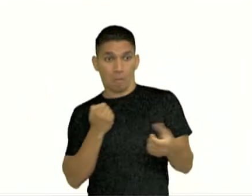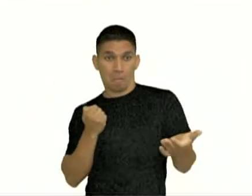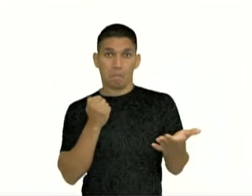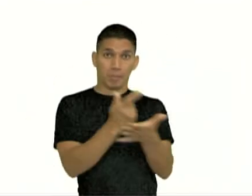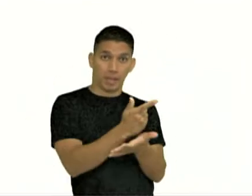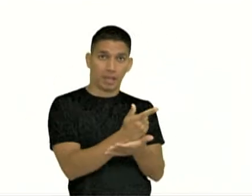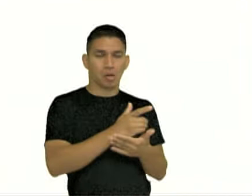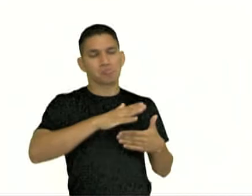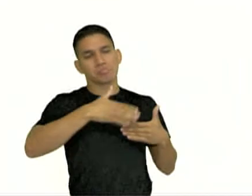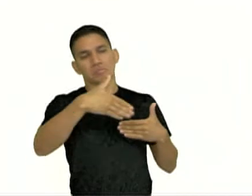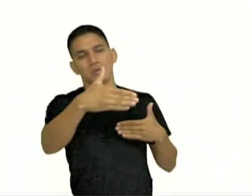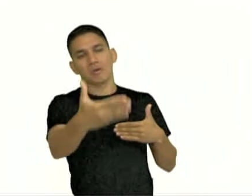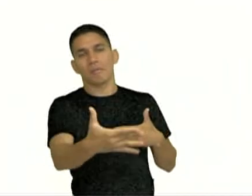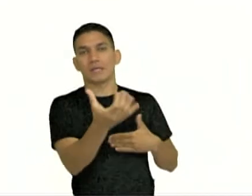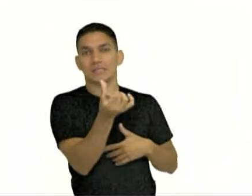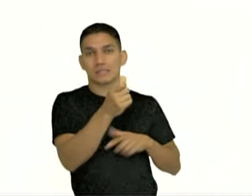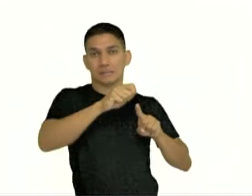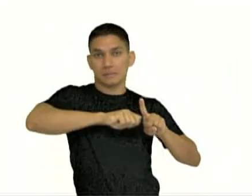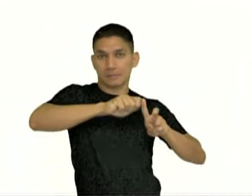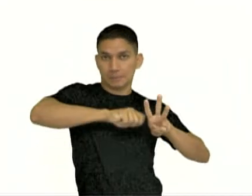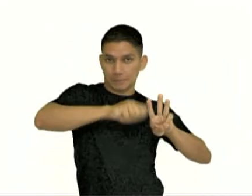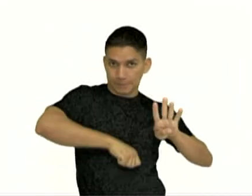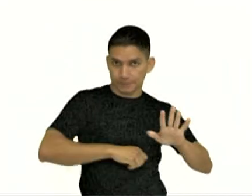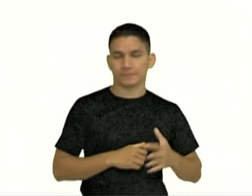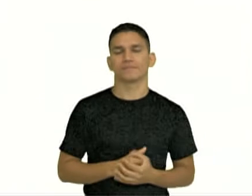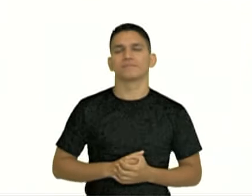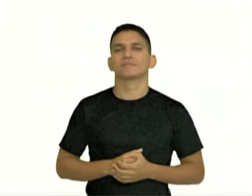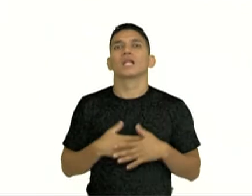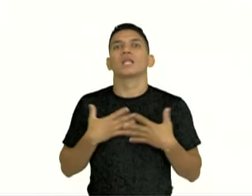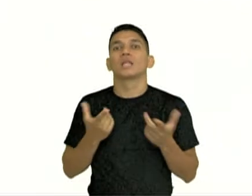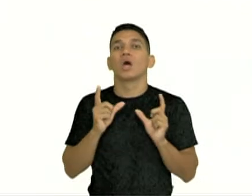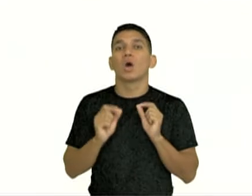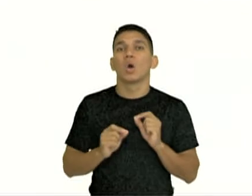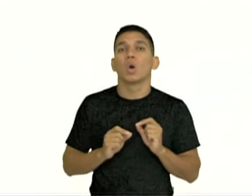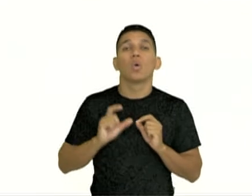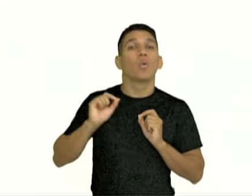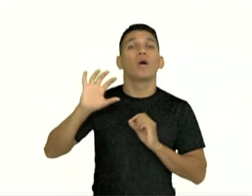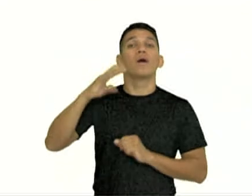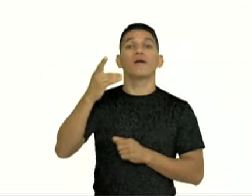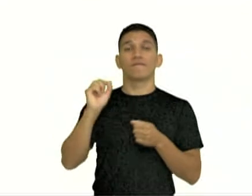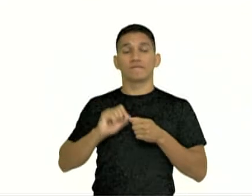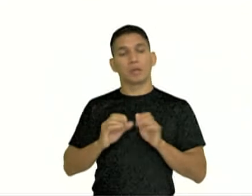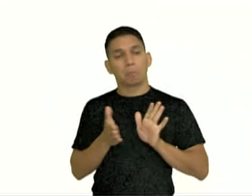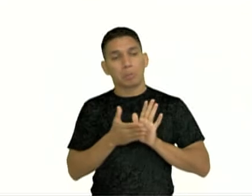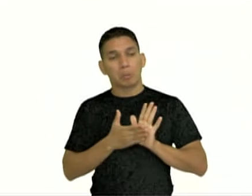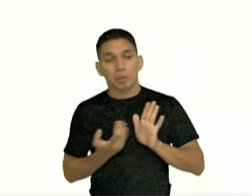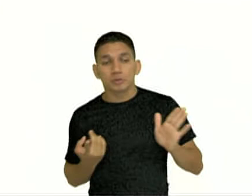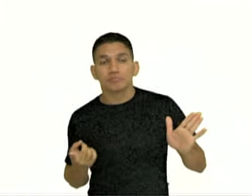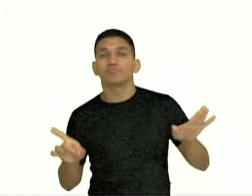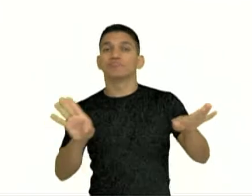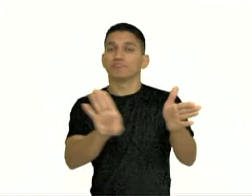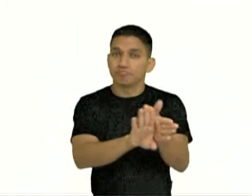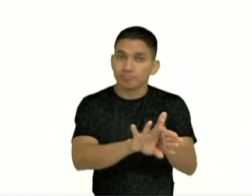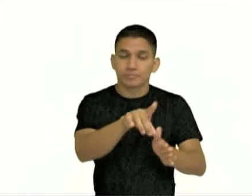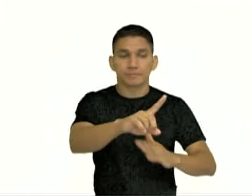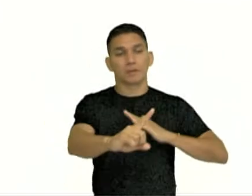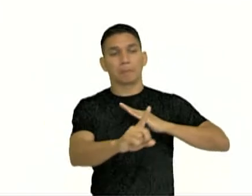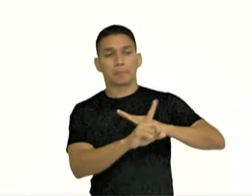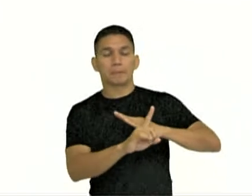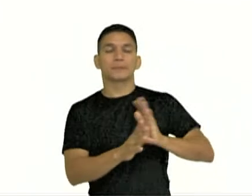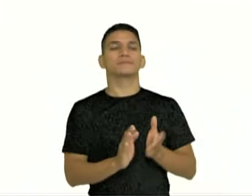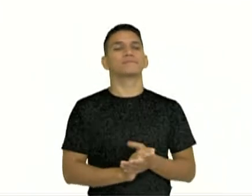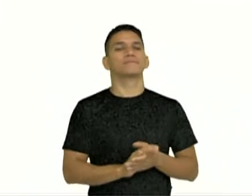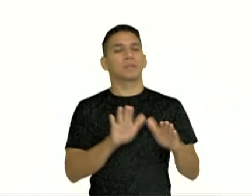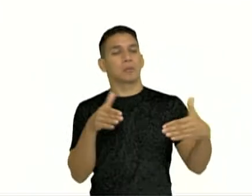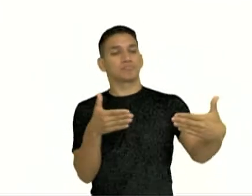pelos próximos 6 meses. Então, consequentemente, o que ele foi lá? Fez a proposta e